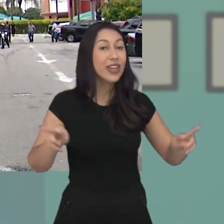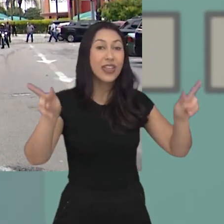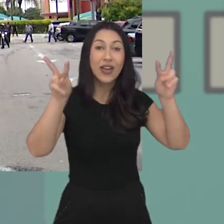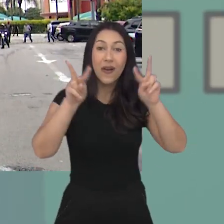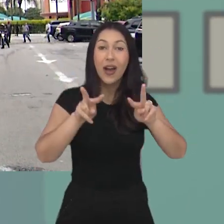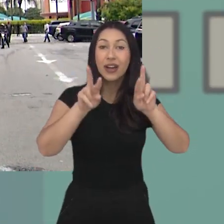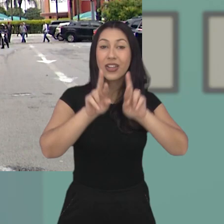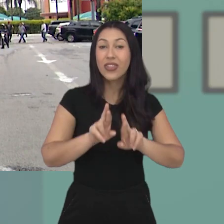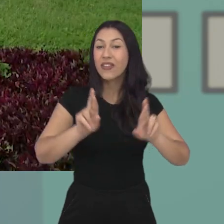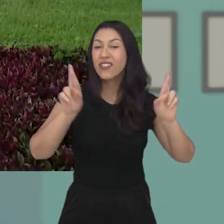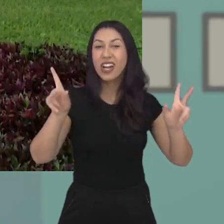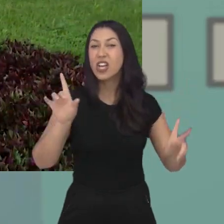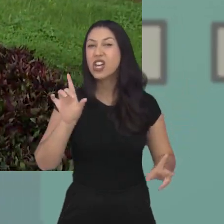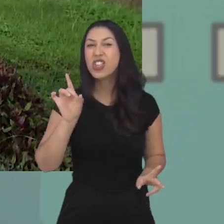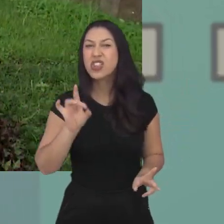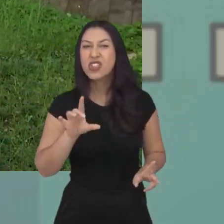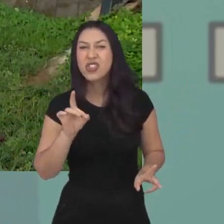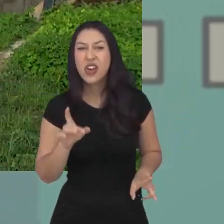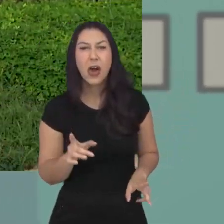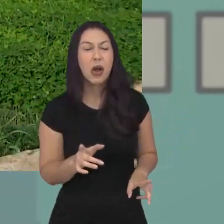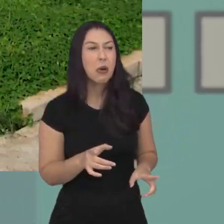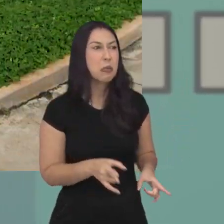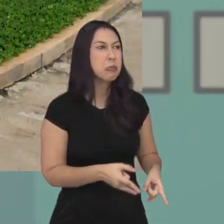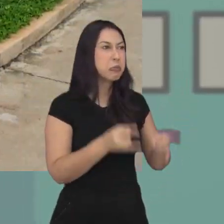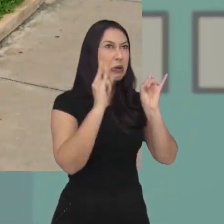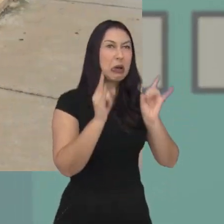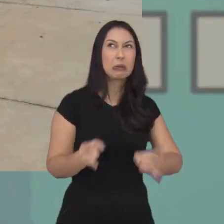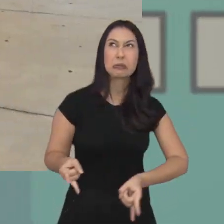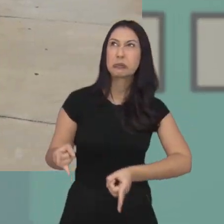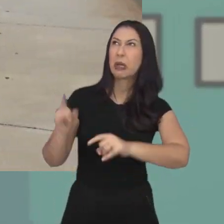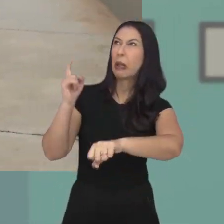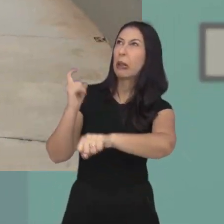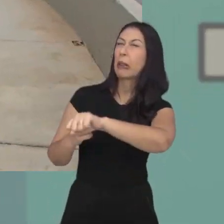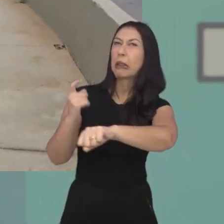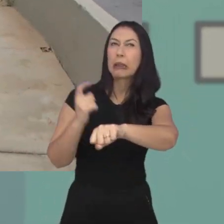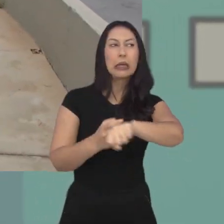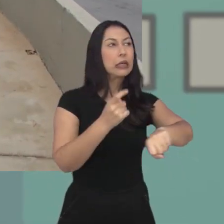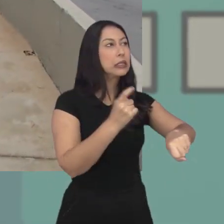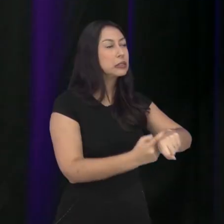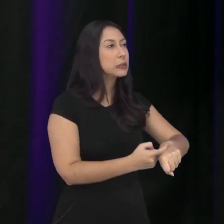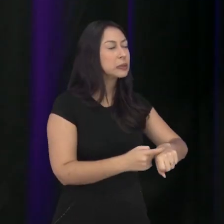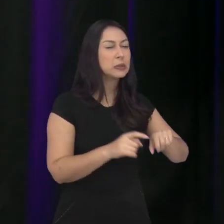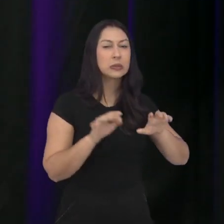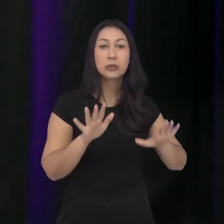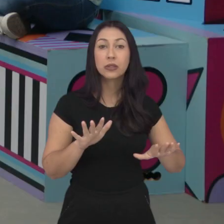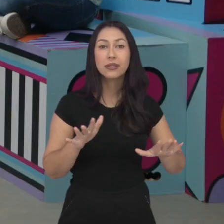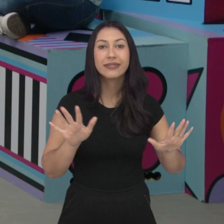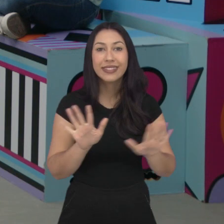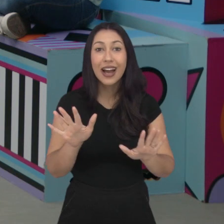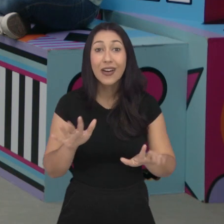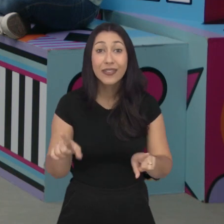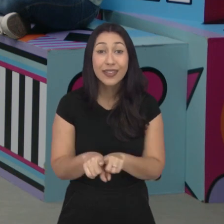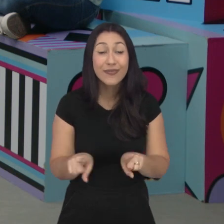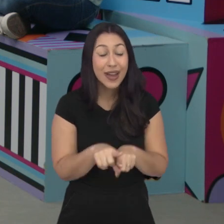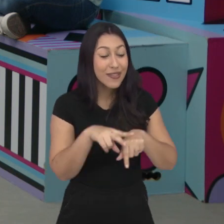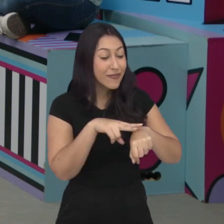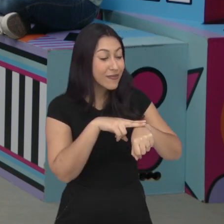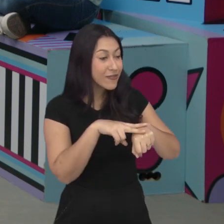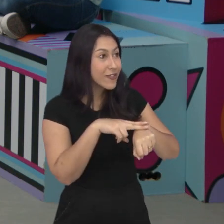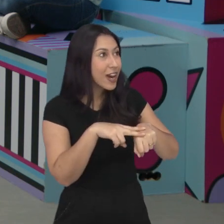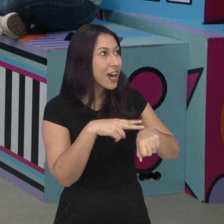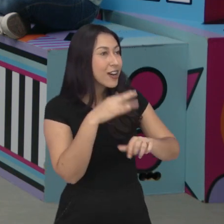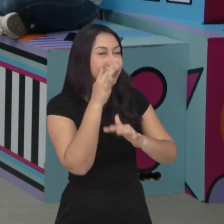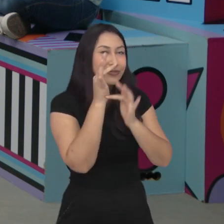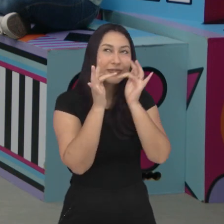que a gente tem na cidade, né? A gente não fica vendo cimento o tempo todo, né? Concreto. Traz mais a gente vê pra verde, a cidade. gente vê vida.